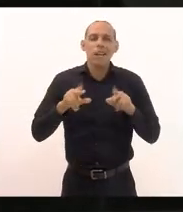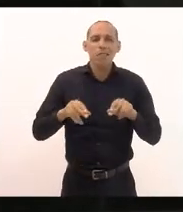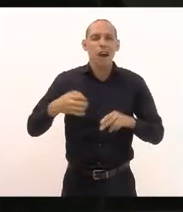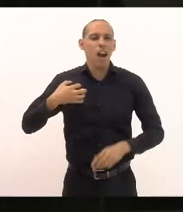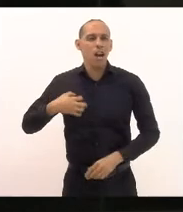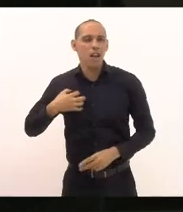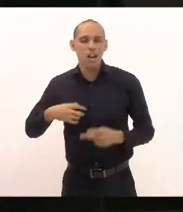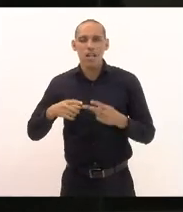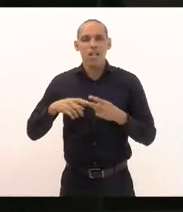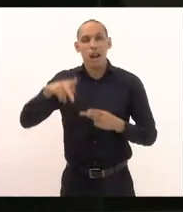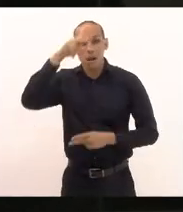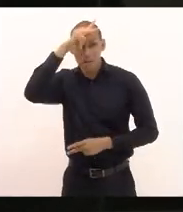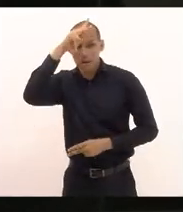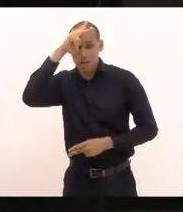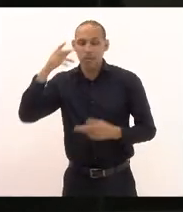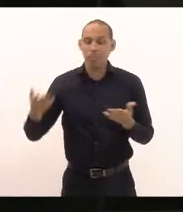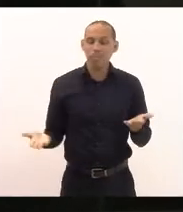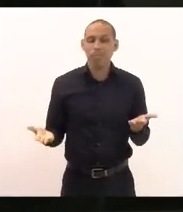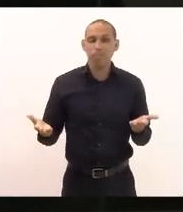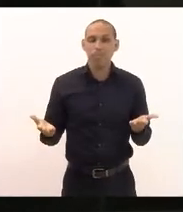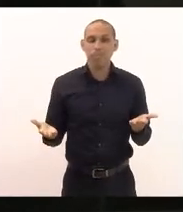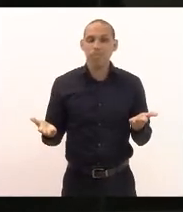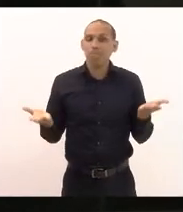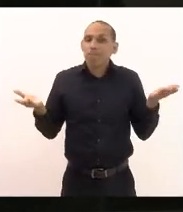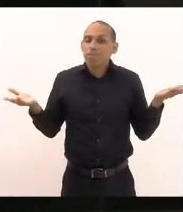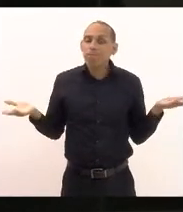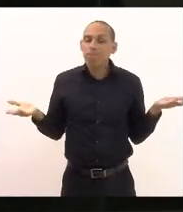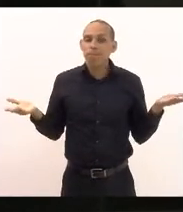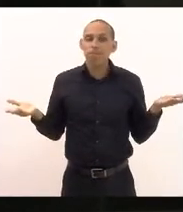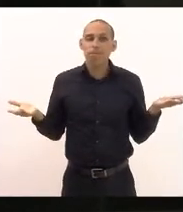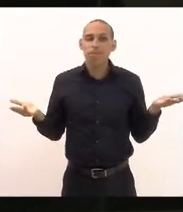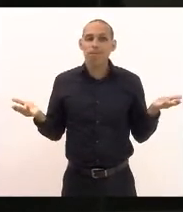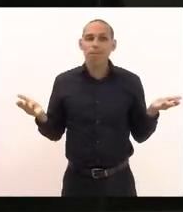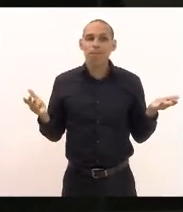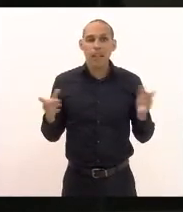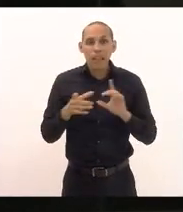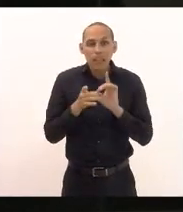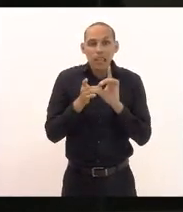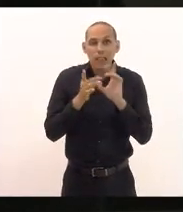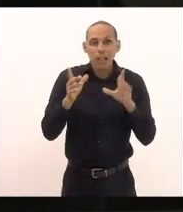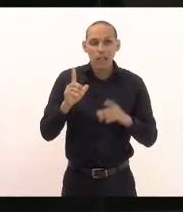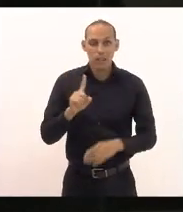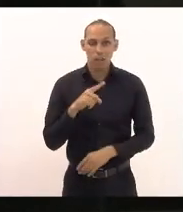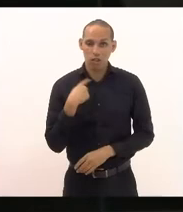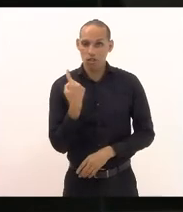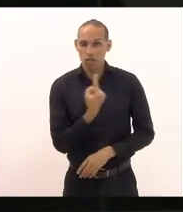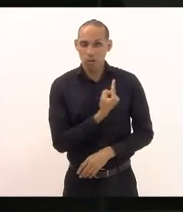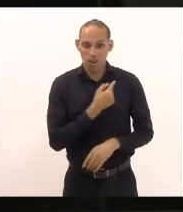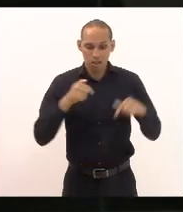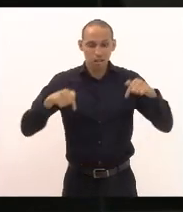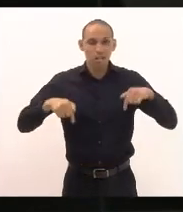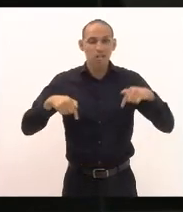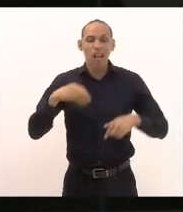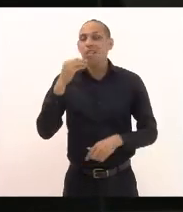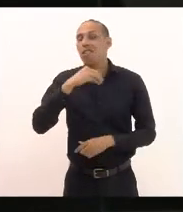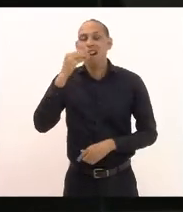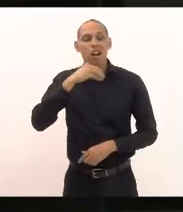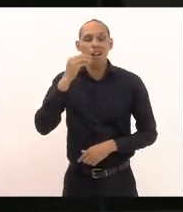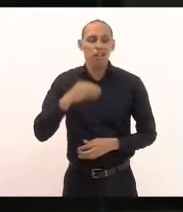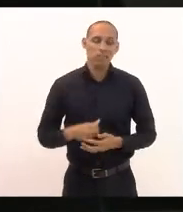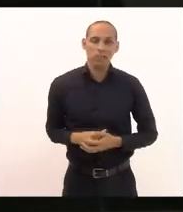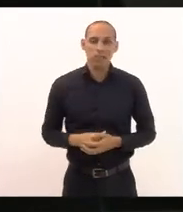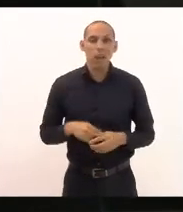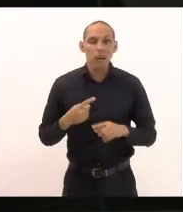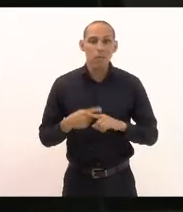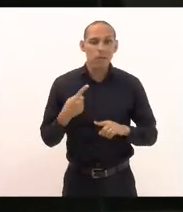Peru, segundo PISA. Portanto, nossa democracia é uma democracia fragilizada,